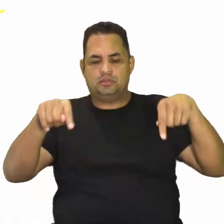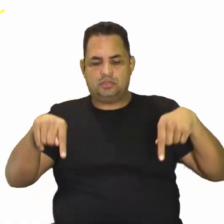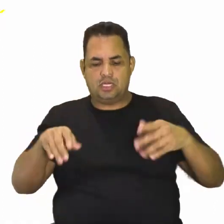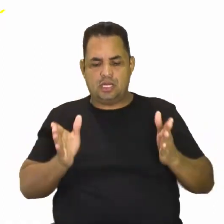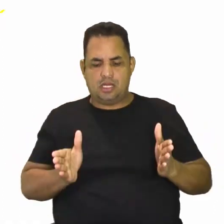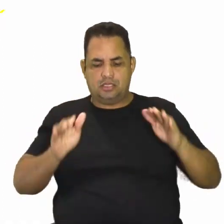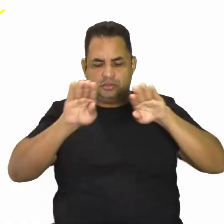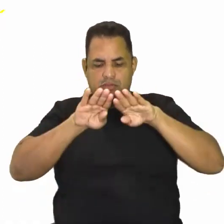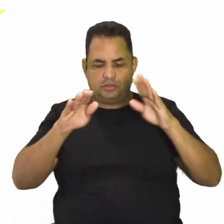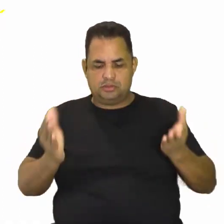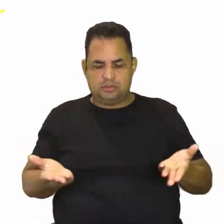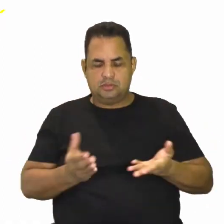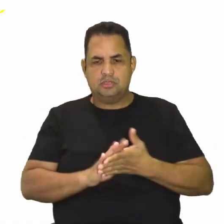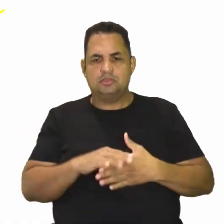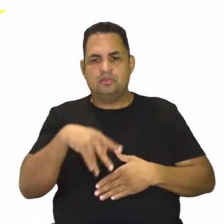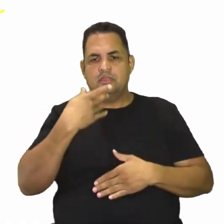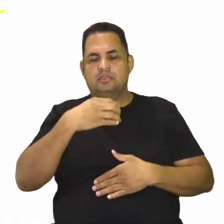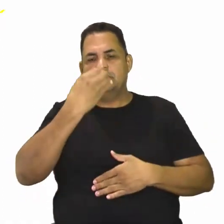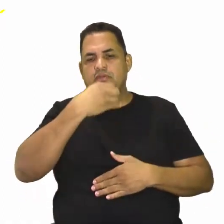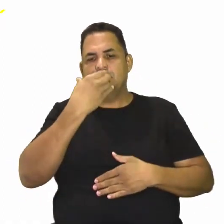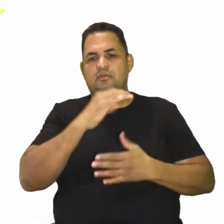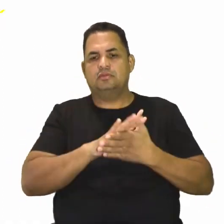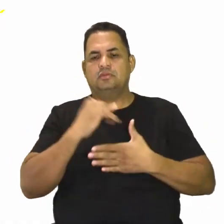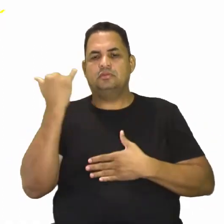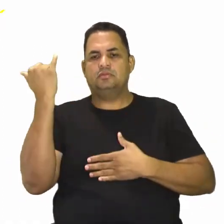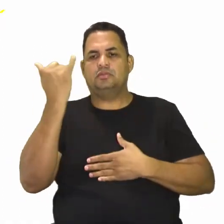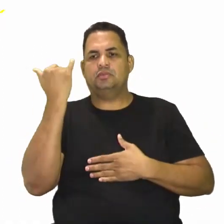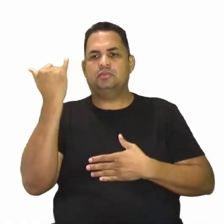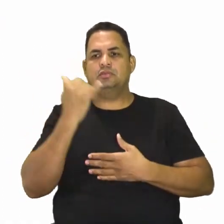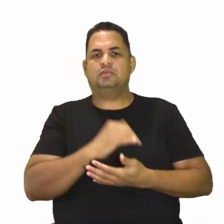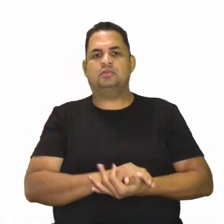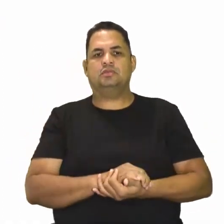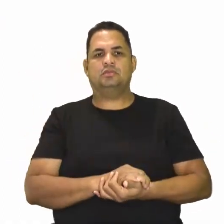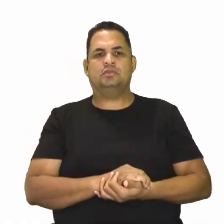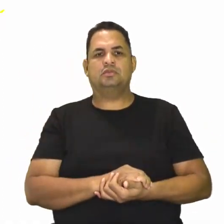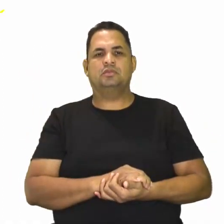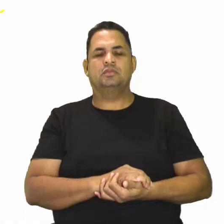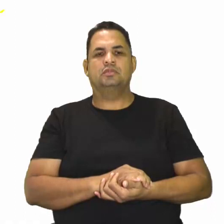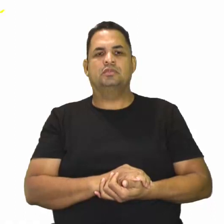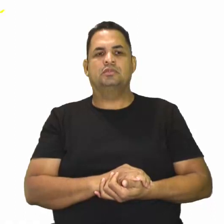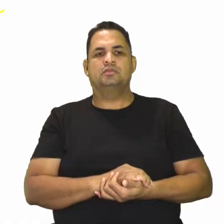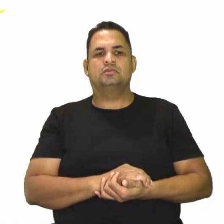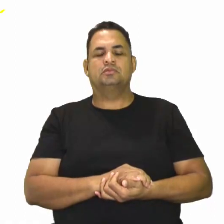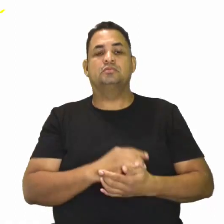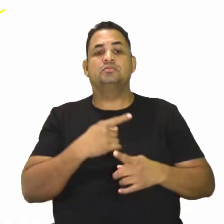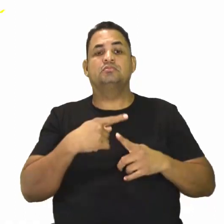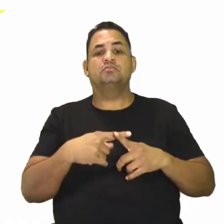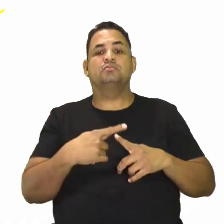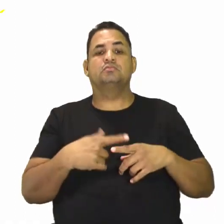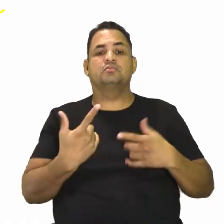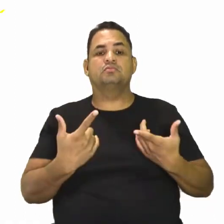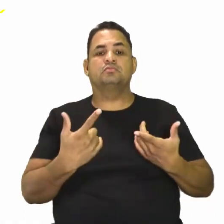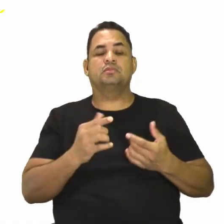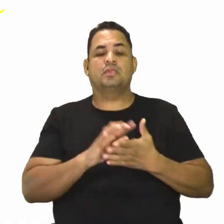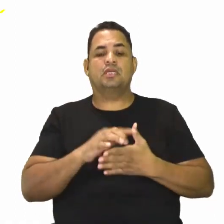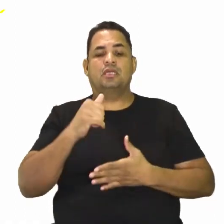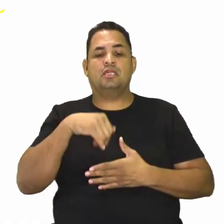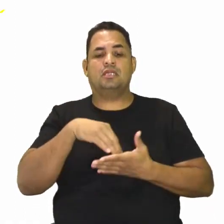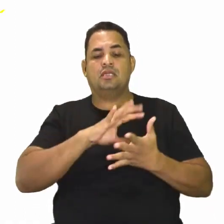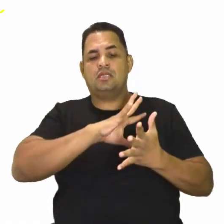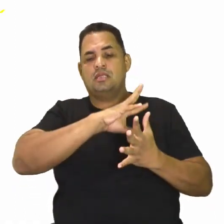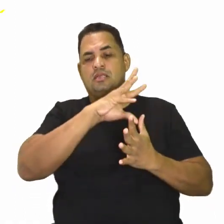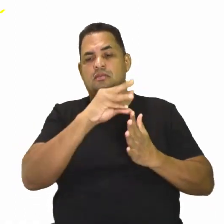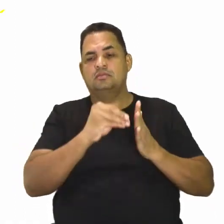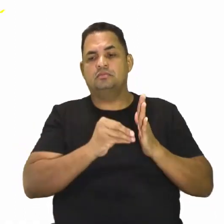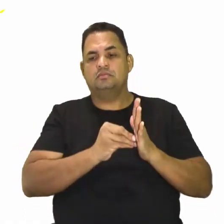de frutificação. Isso é muito importante mesmo. Ah, por quê? Porque aqui na Amazônia nós temos que levar